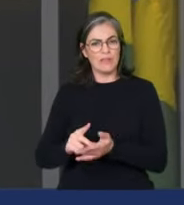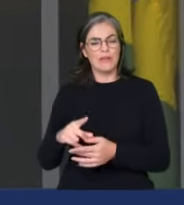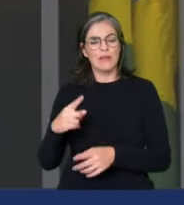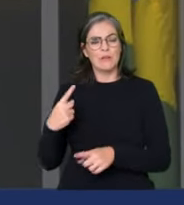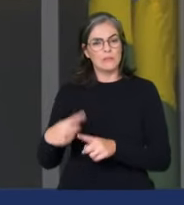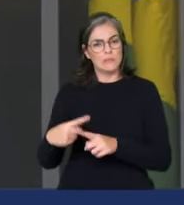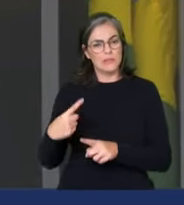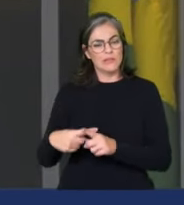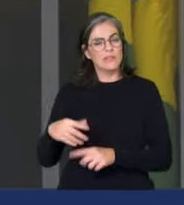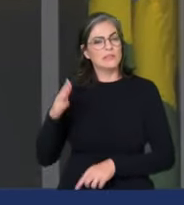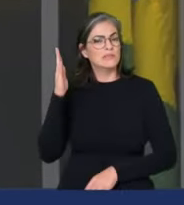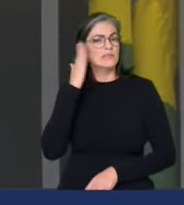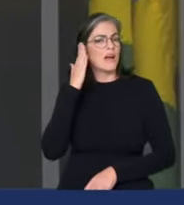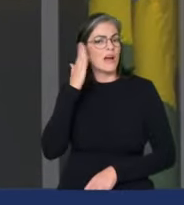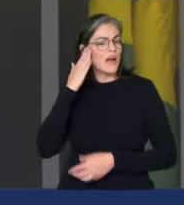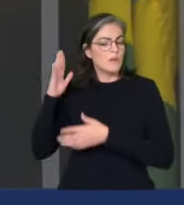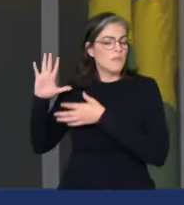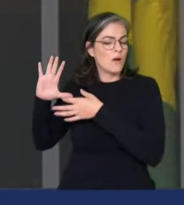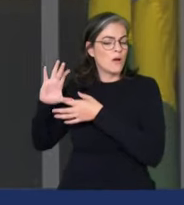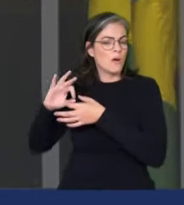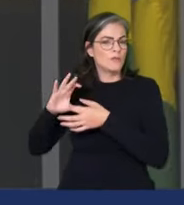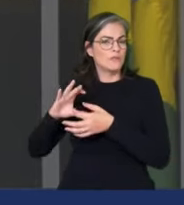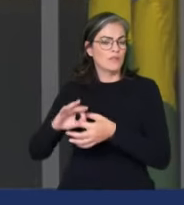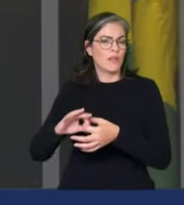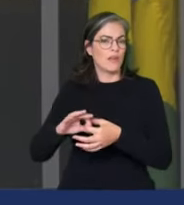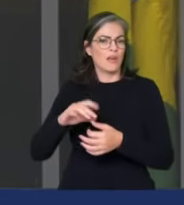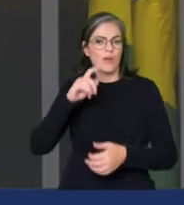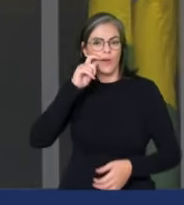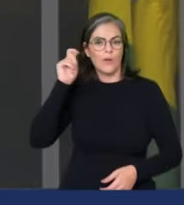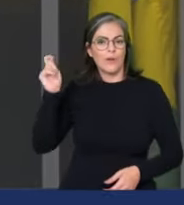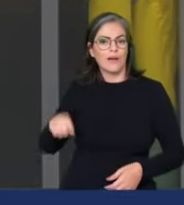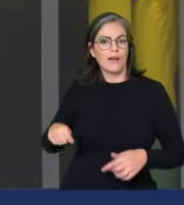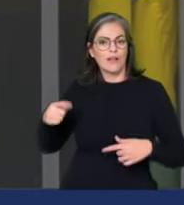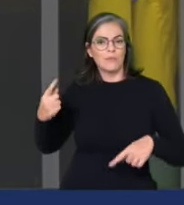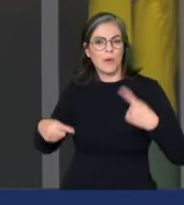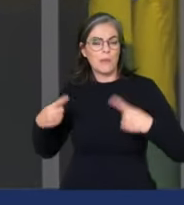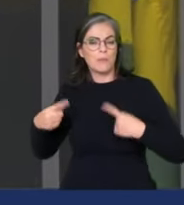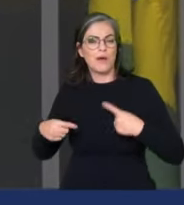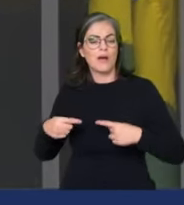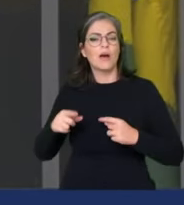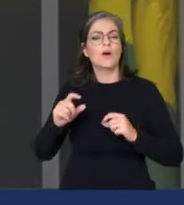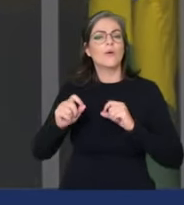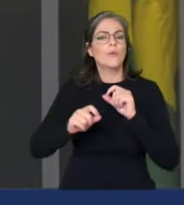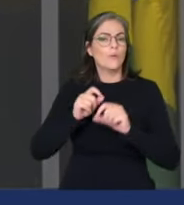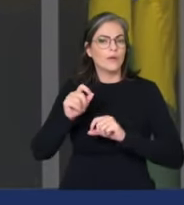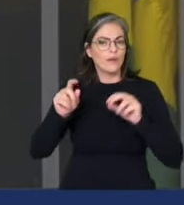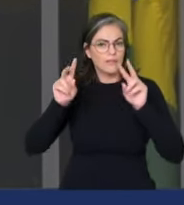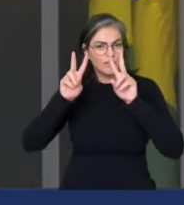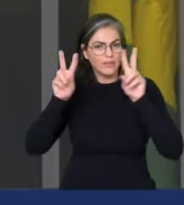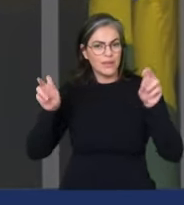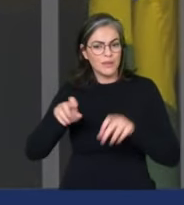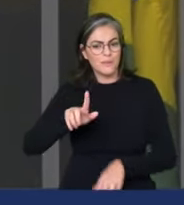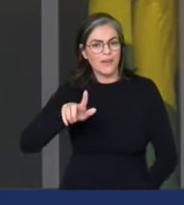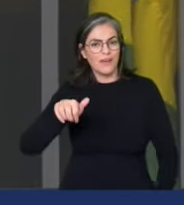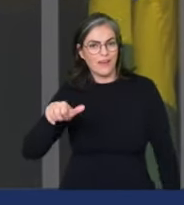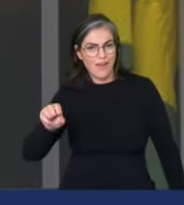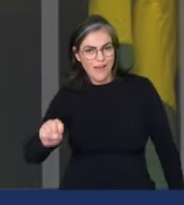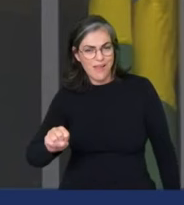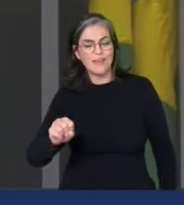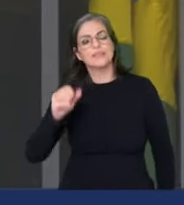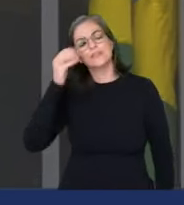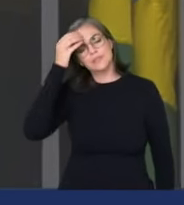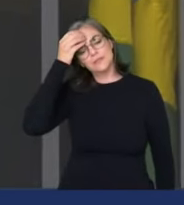momento aí com a Ucrânia, é a discussão do gás. É a discussão do gás. Nosso líder Reginaldo aqui presente, líder do